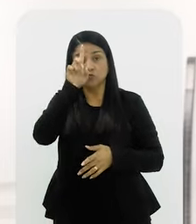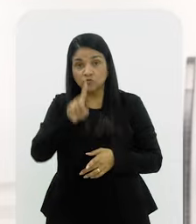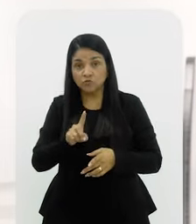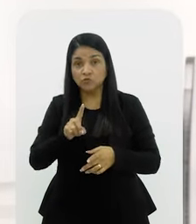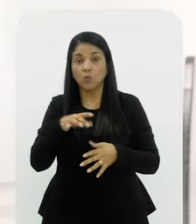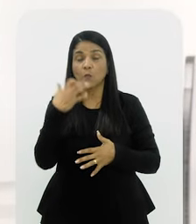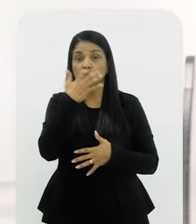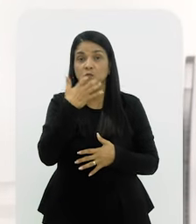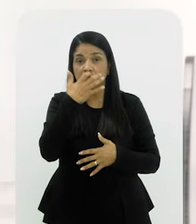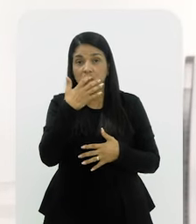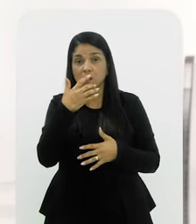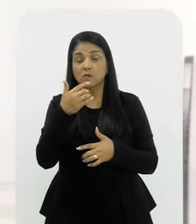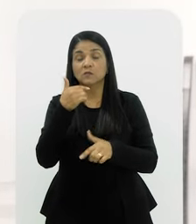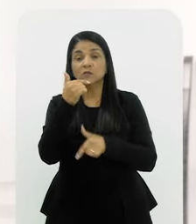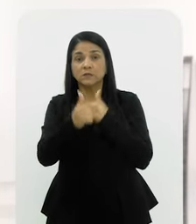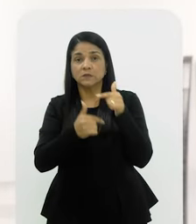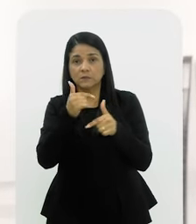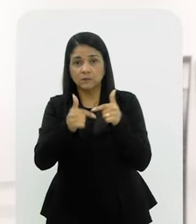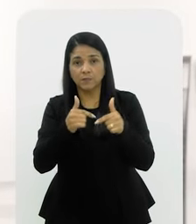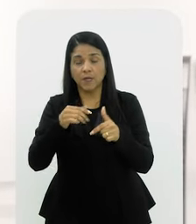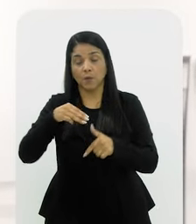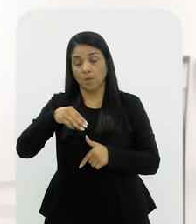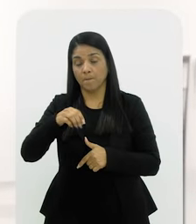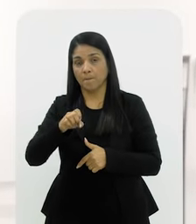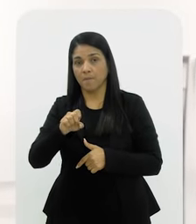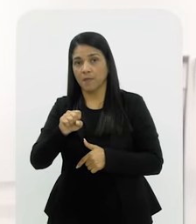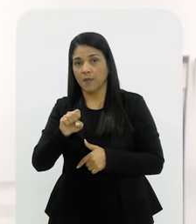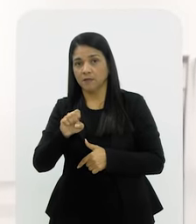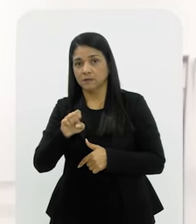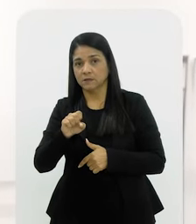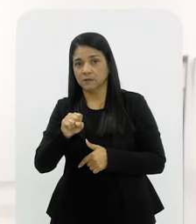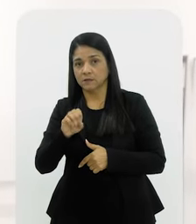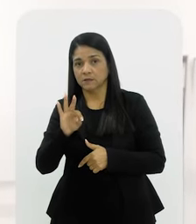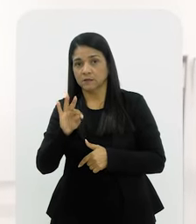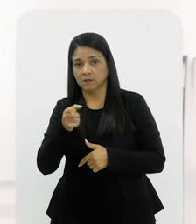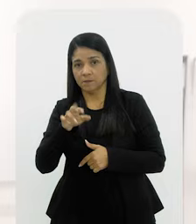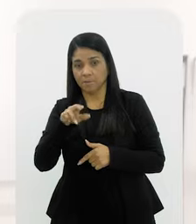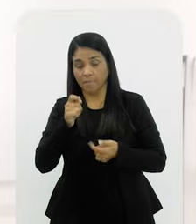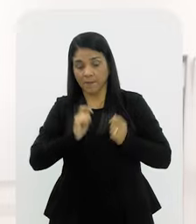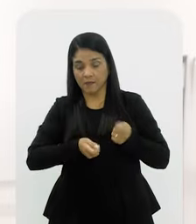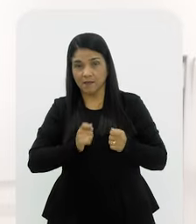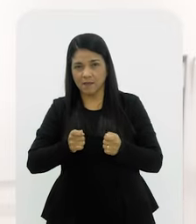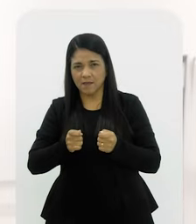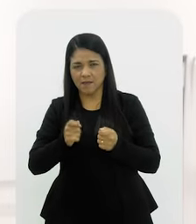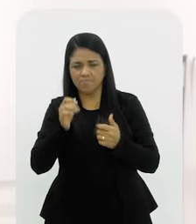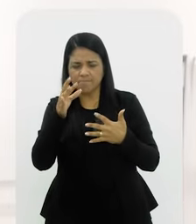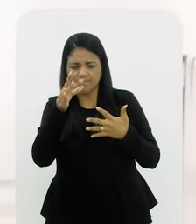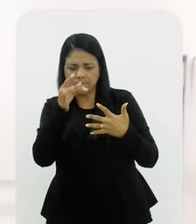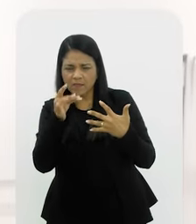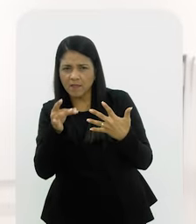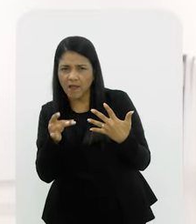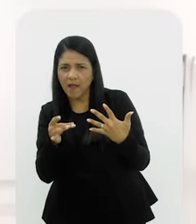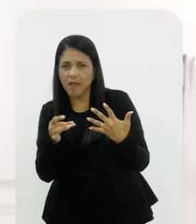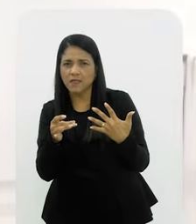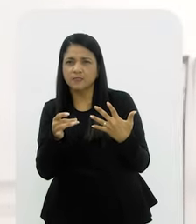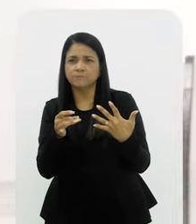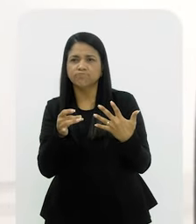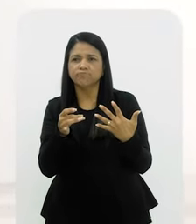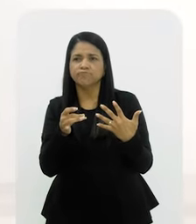o diretor musical, ele trabalha com o mestre bateria sobre